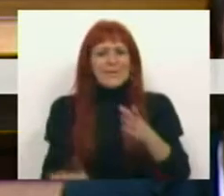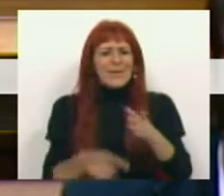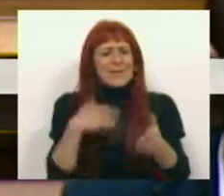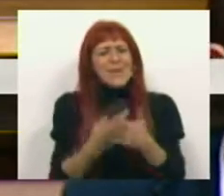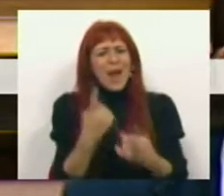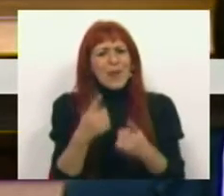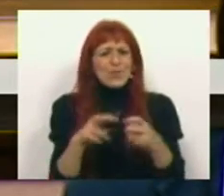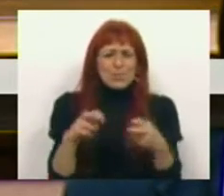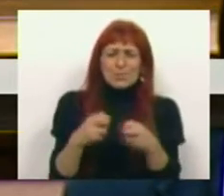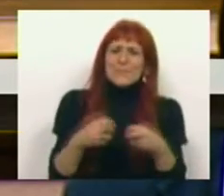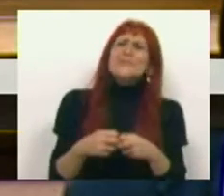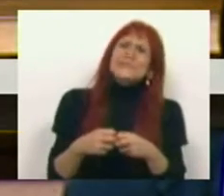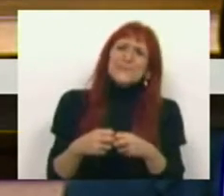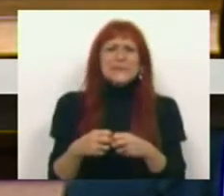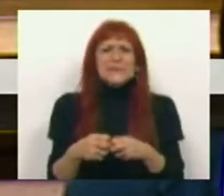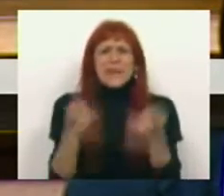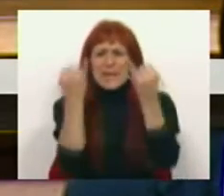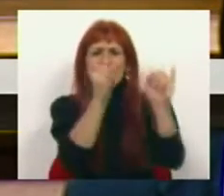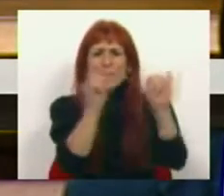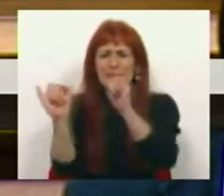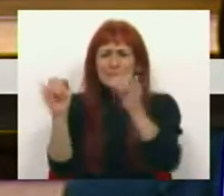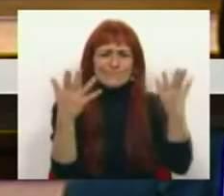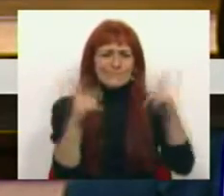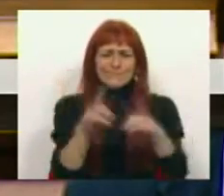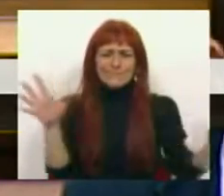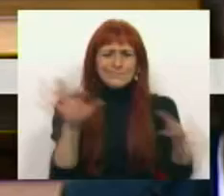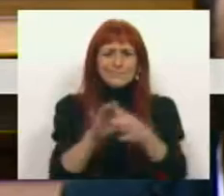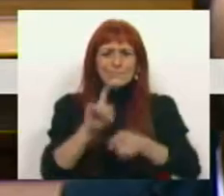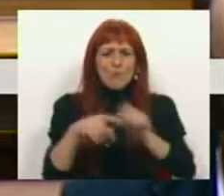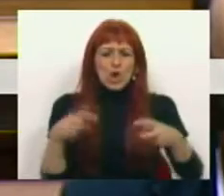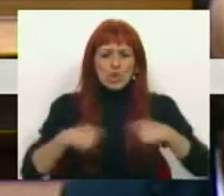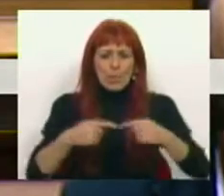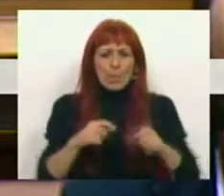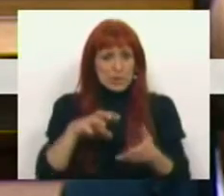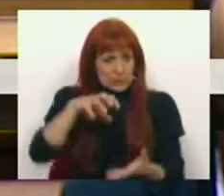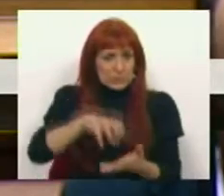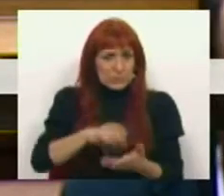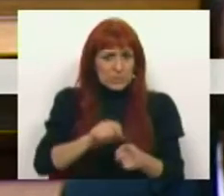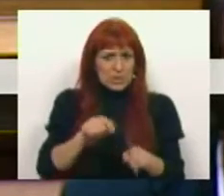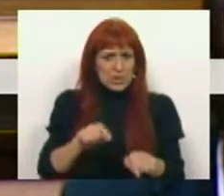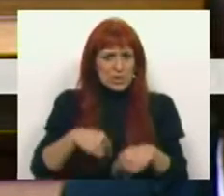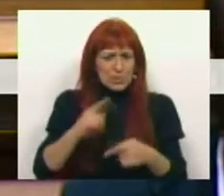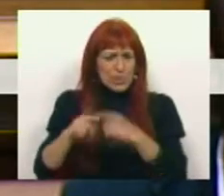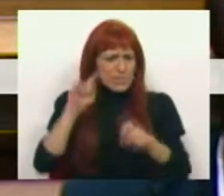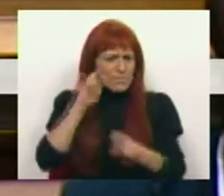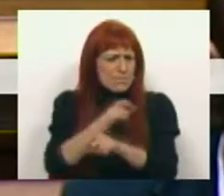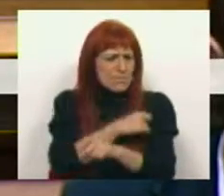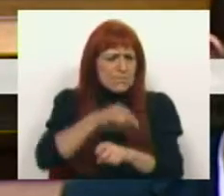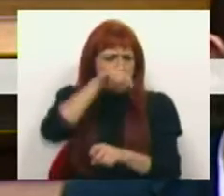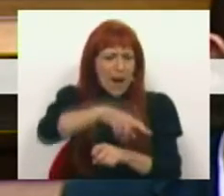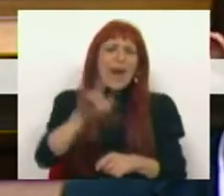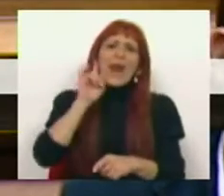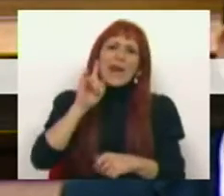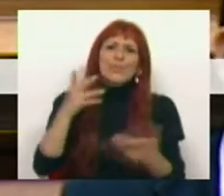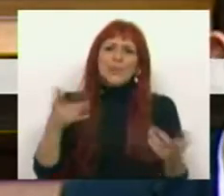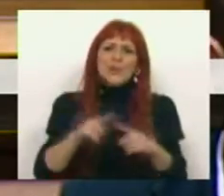aqui alguns problemas de independência em relação aos próprios estabelecimentos que eles depois vão fiscalizar. Era